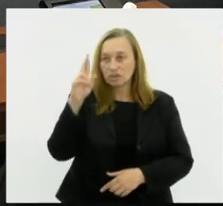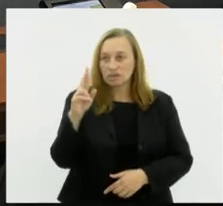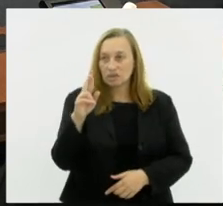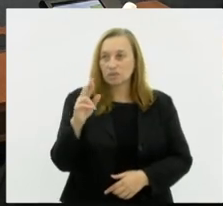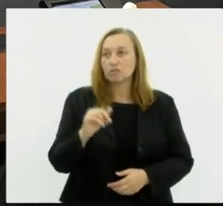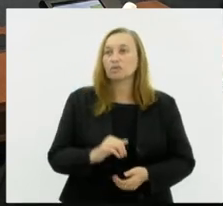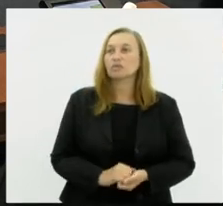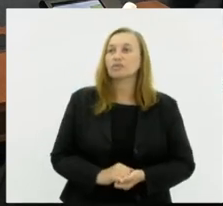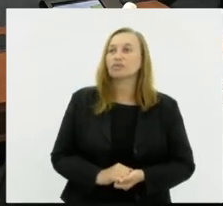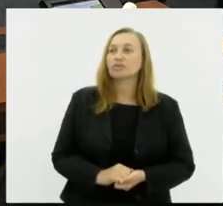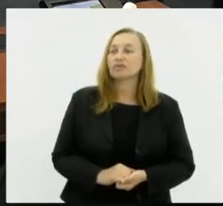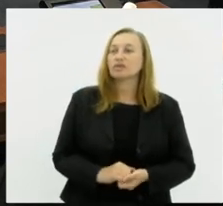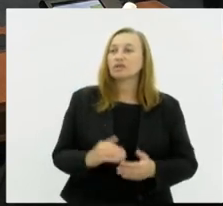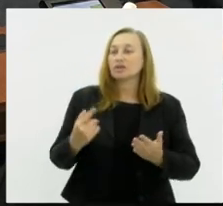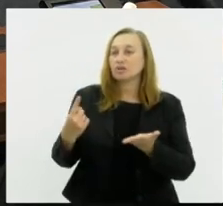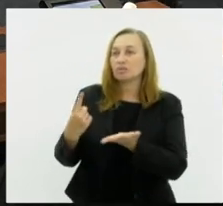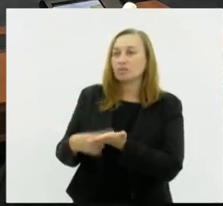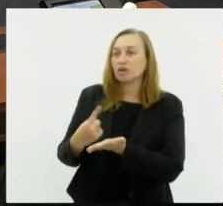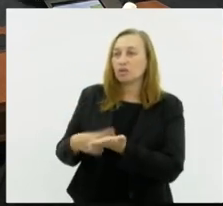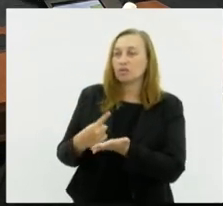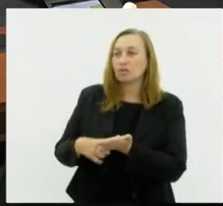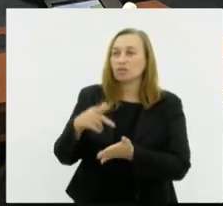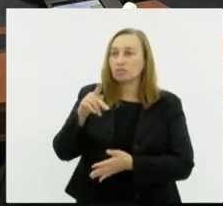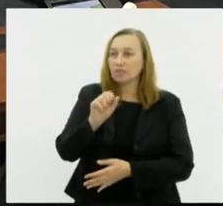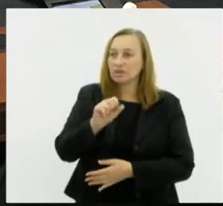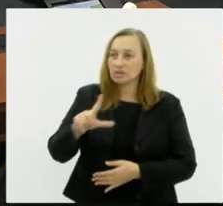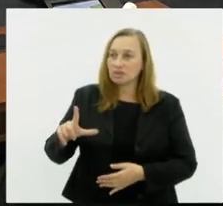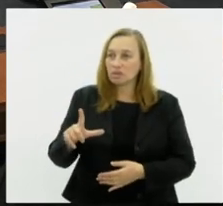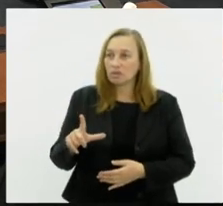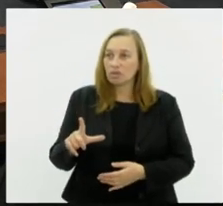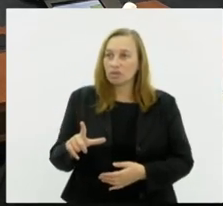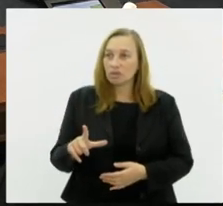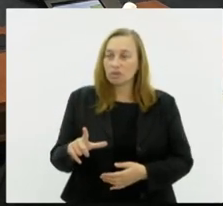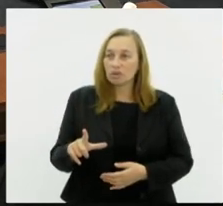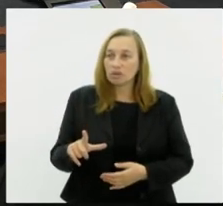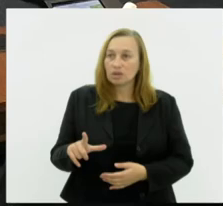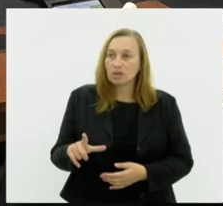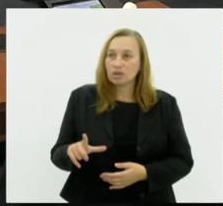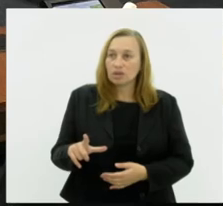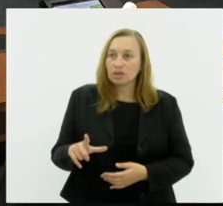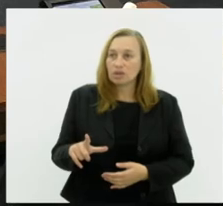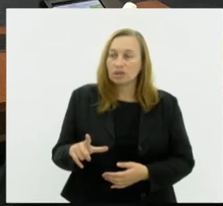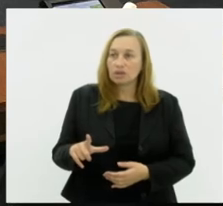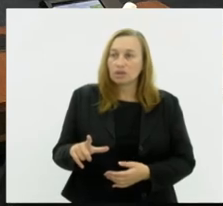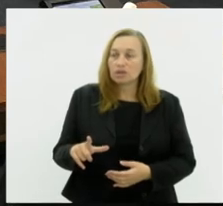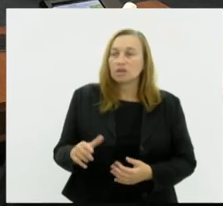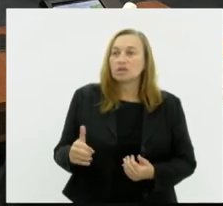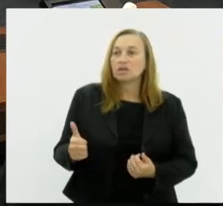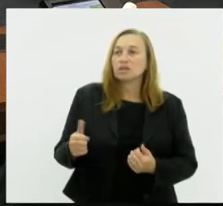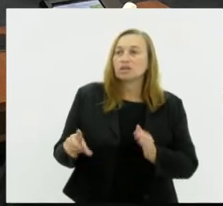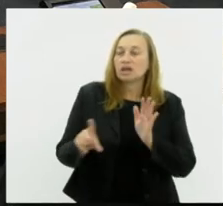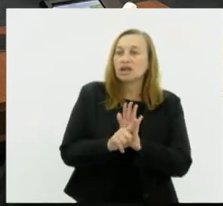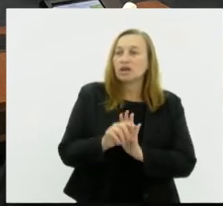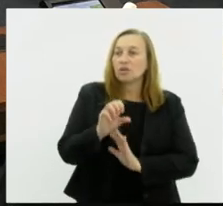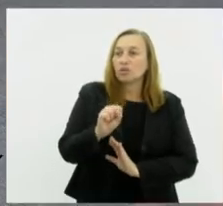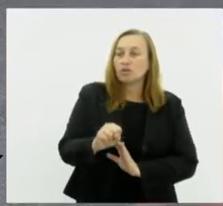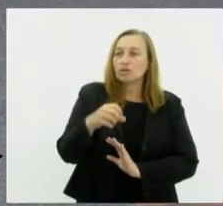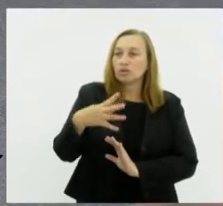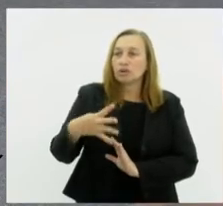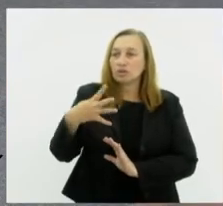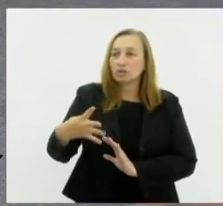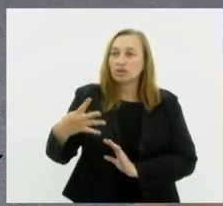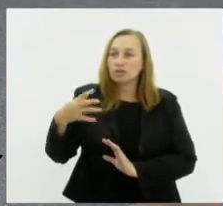fazer um acordo com a bancada do PSOL, que era o autor da emenda. Em cima da lei 8445, que eu sou o